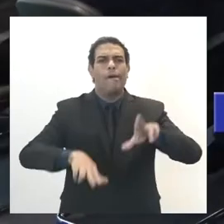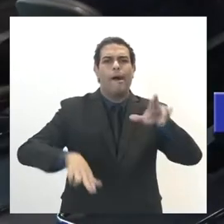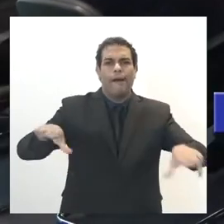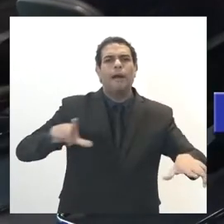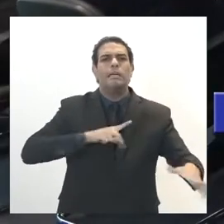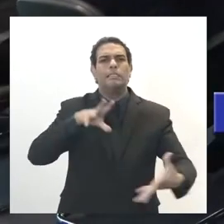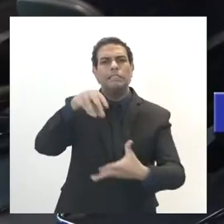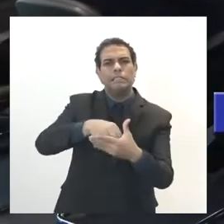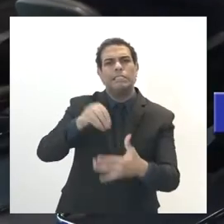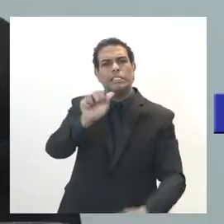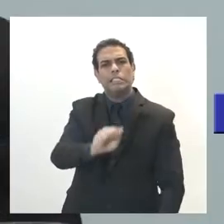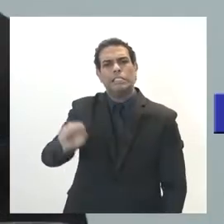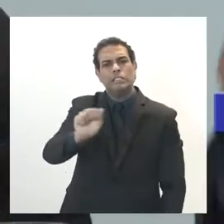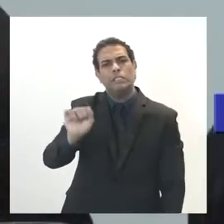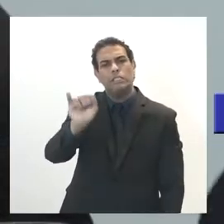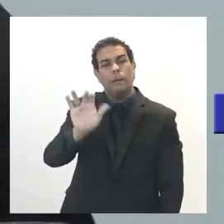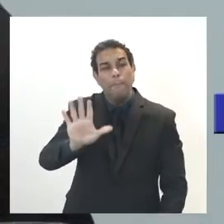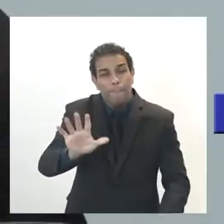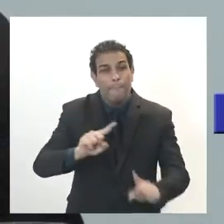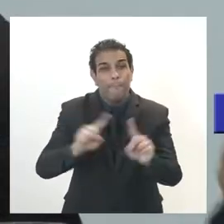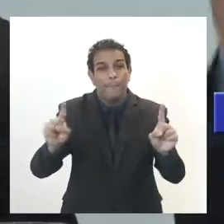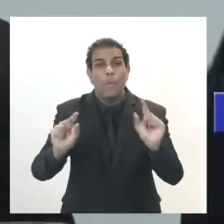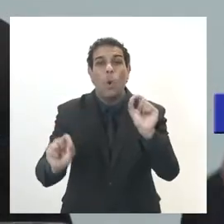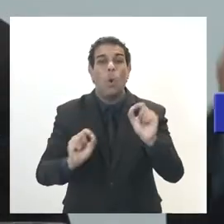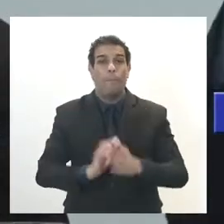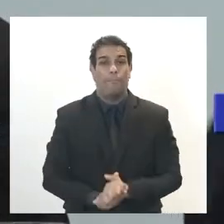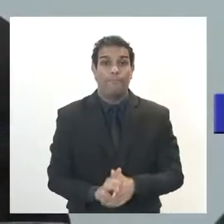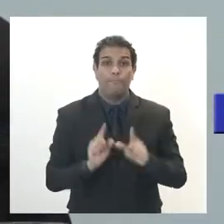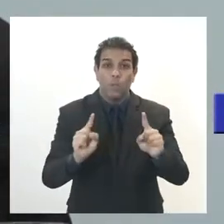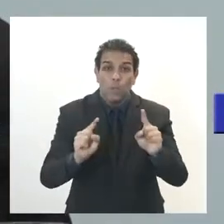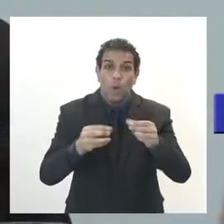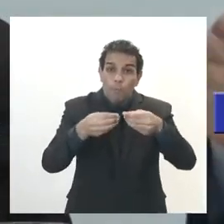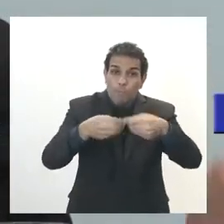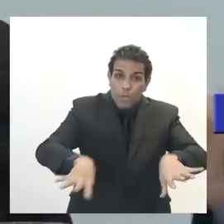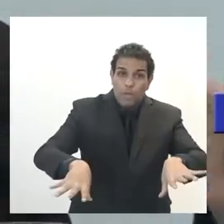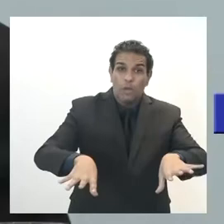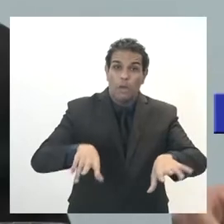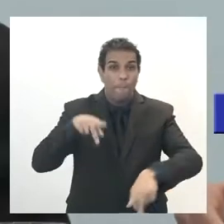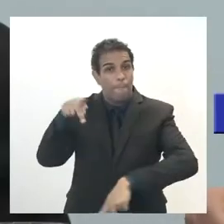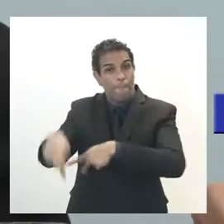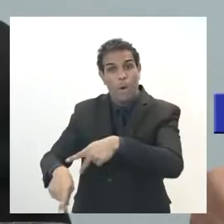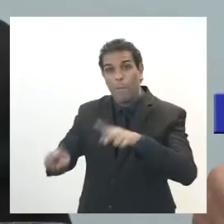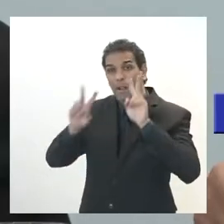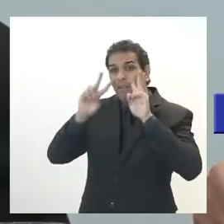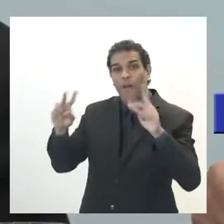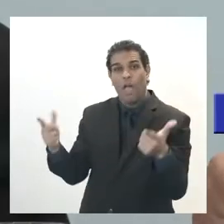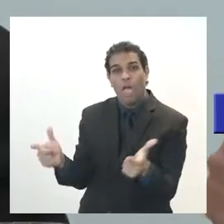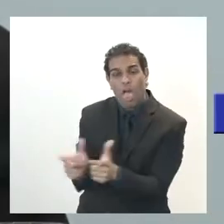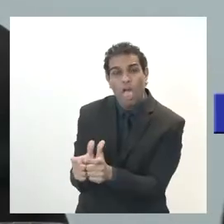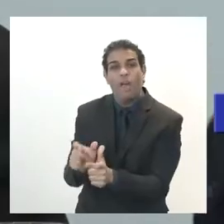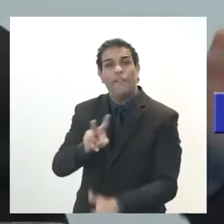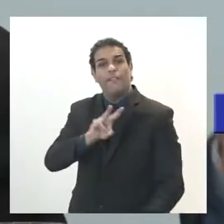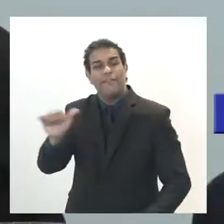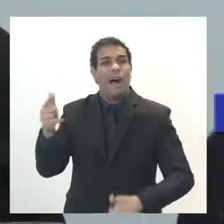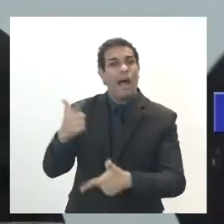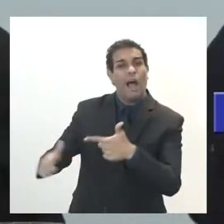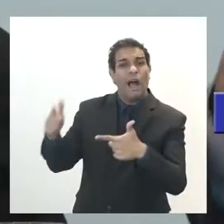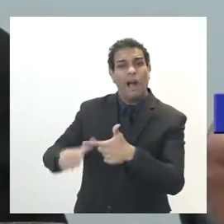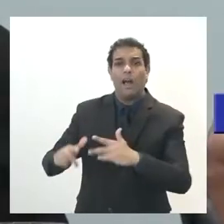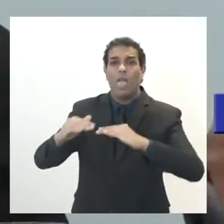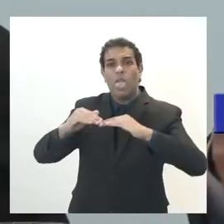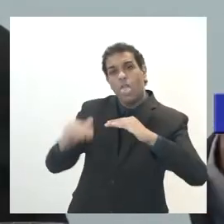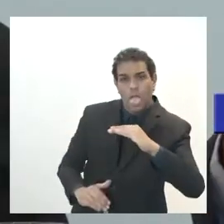faltas comparativos tem uma hora importância a maior importância mas o grande prejudicado é a própria quem é que vai ser